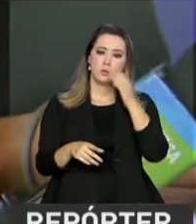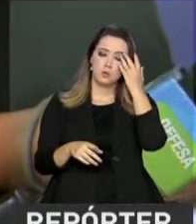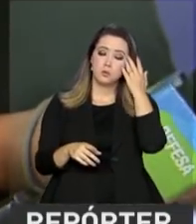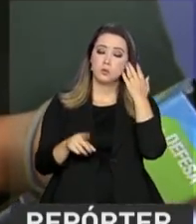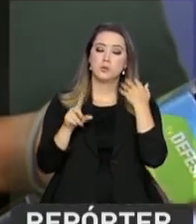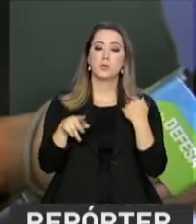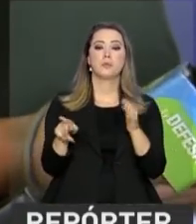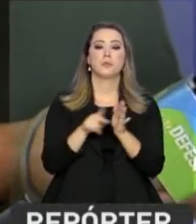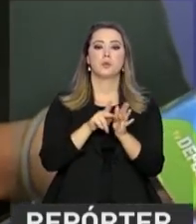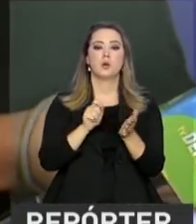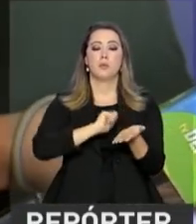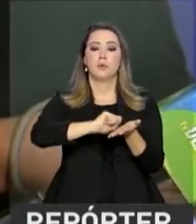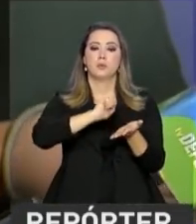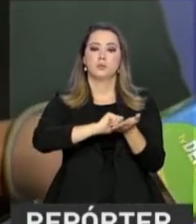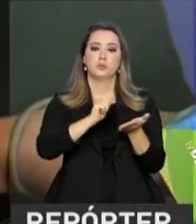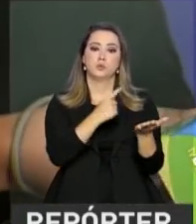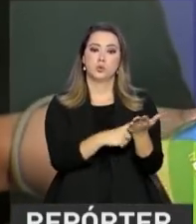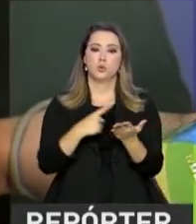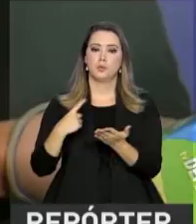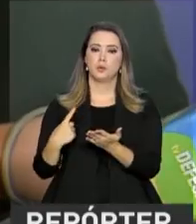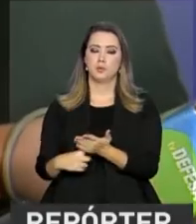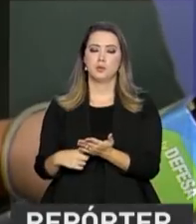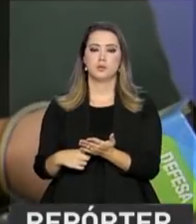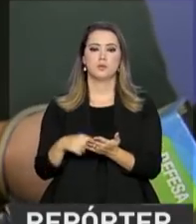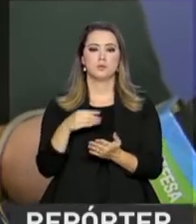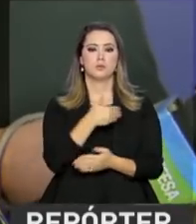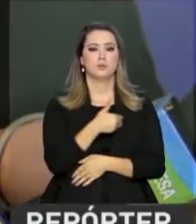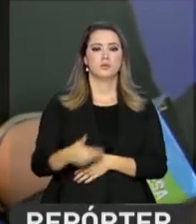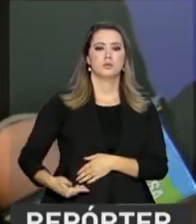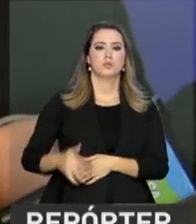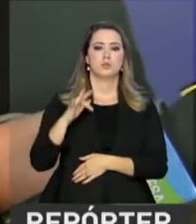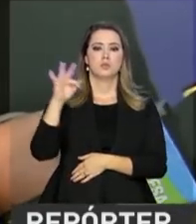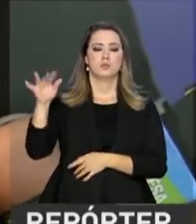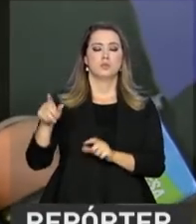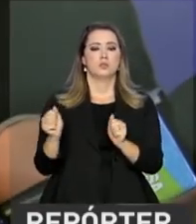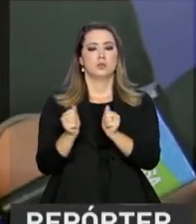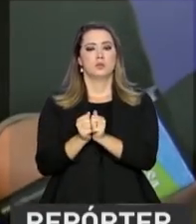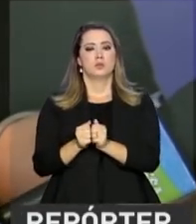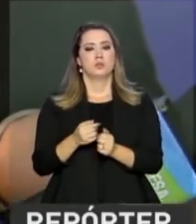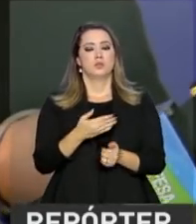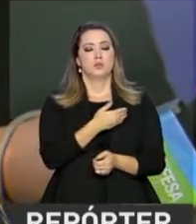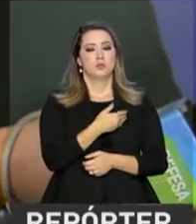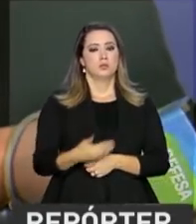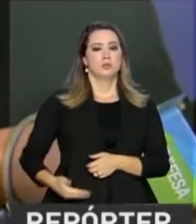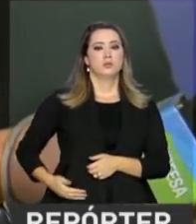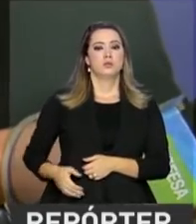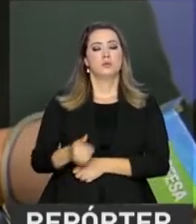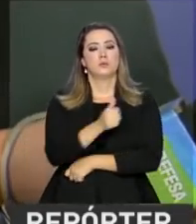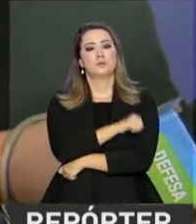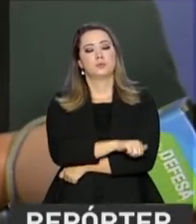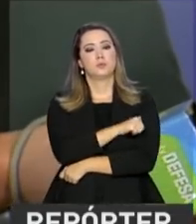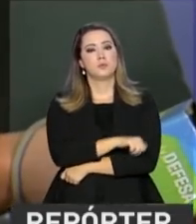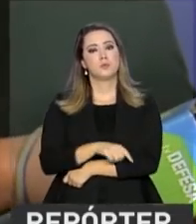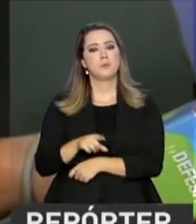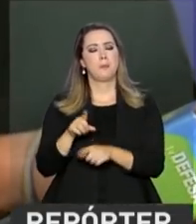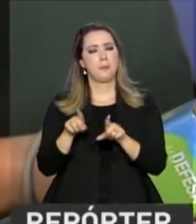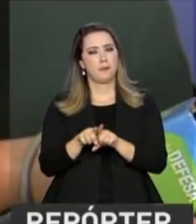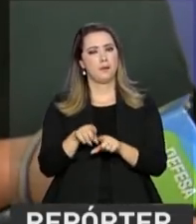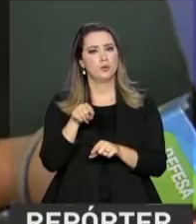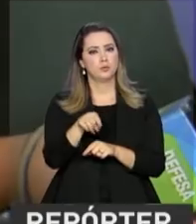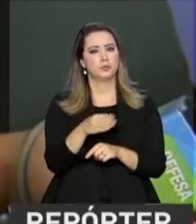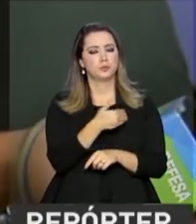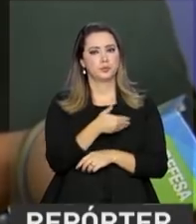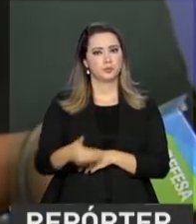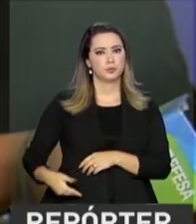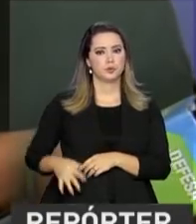protocolo foi assinado de intenções assinado entre o governo federal o governo do estado do rio de janeiro aonde cabe ao governo federal